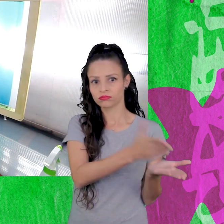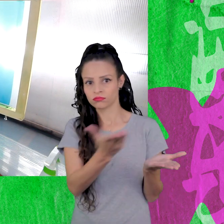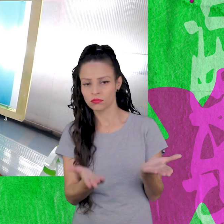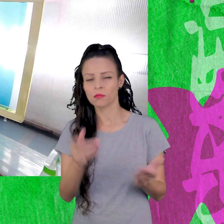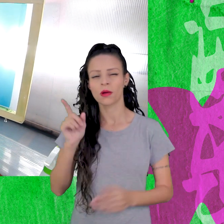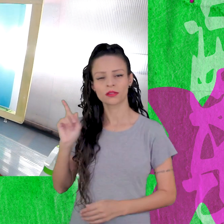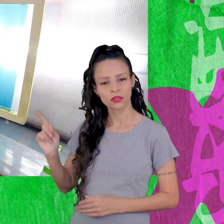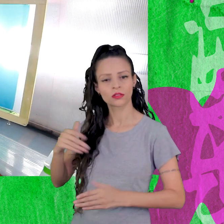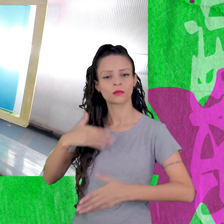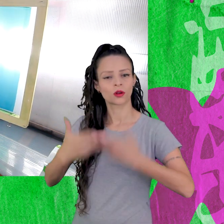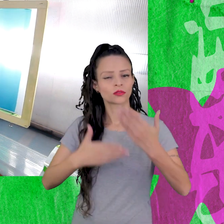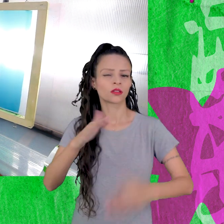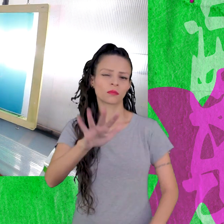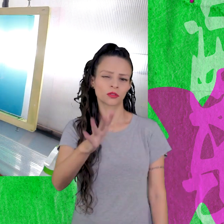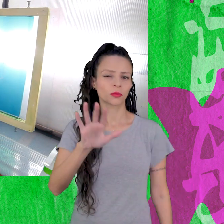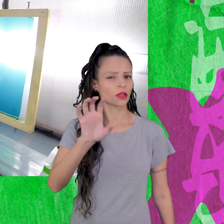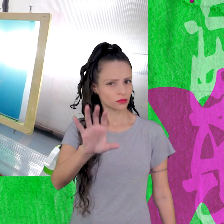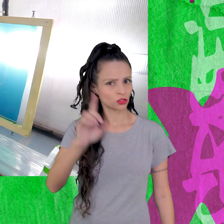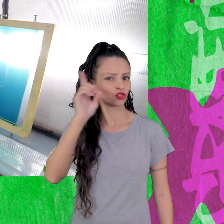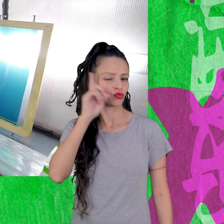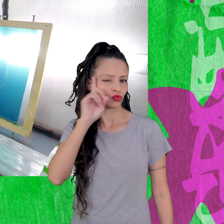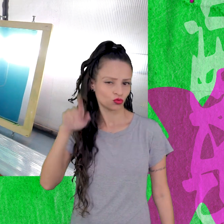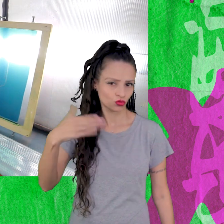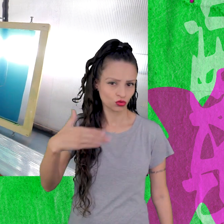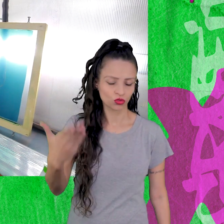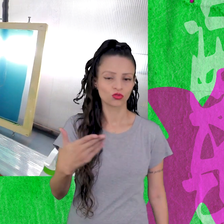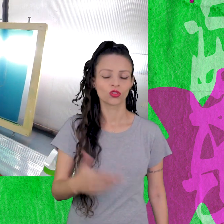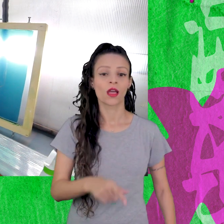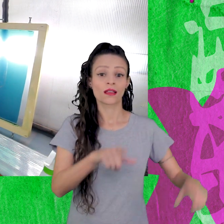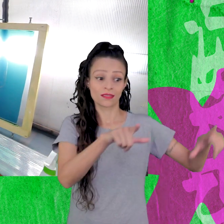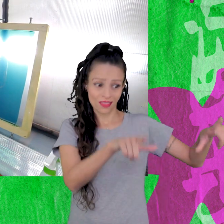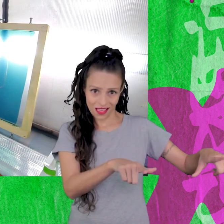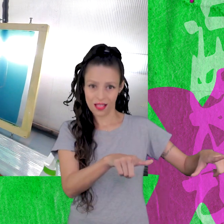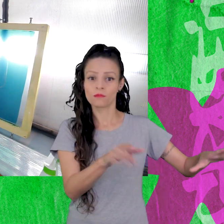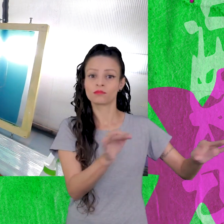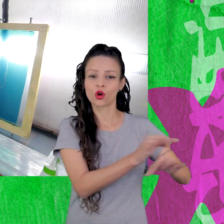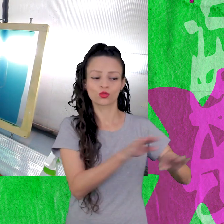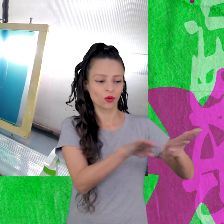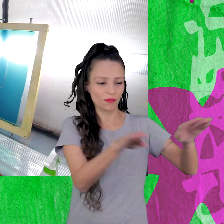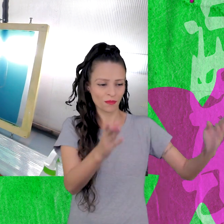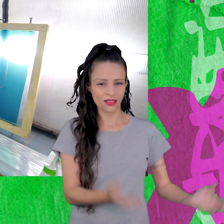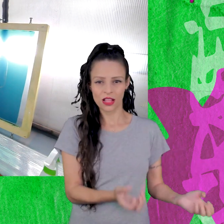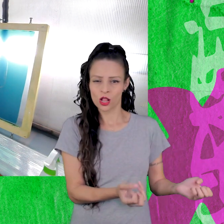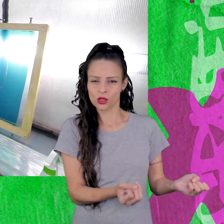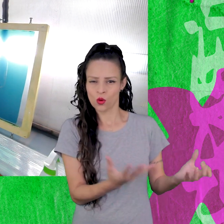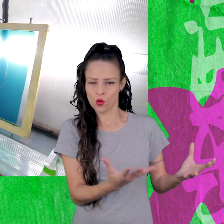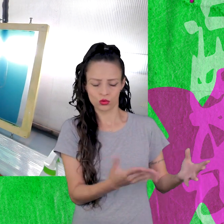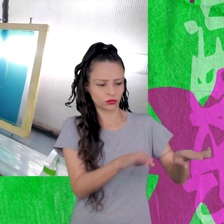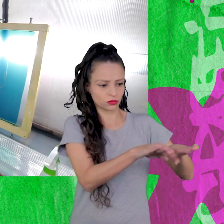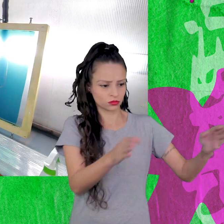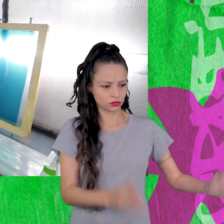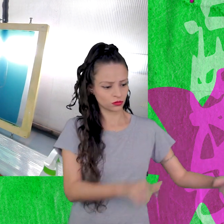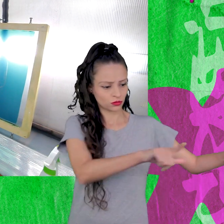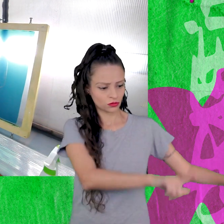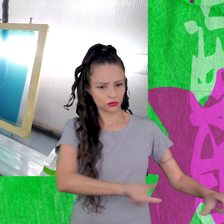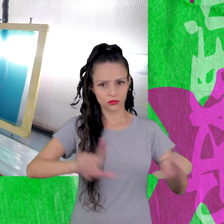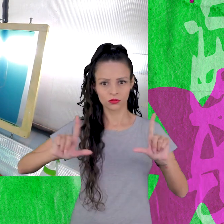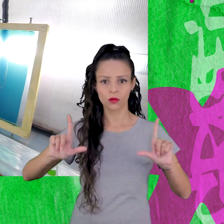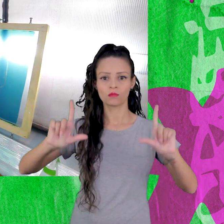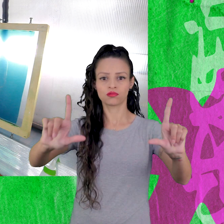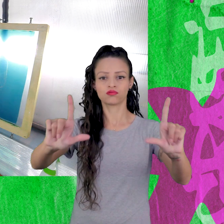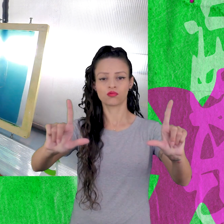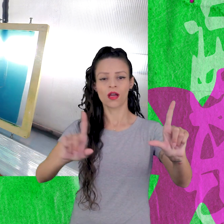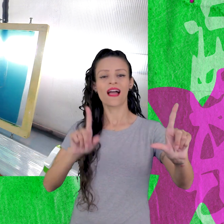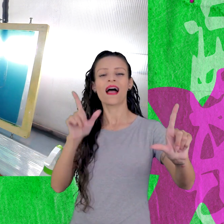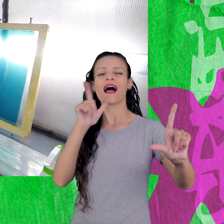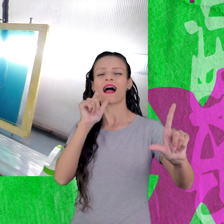que acontece no dia a dia nosso. Então você vai pegar a tela que acabou de sair da mesa de luz e você vai ter que bater um pouco de jato de água.